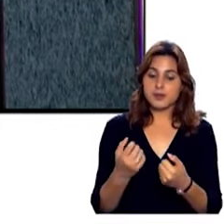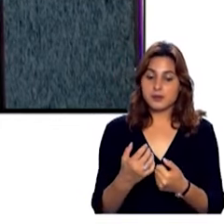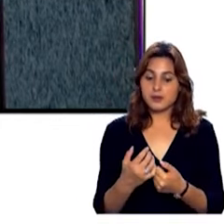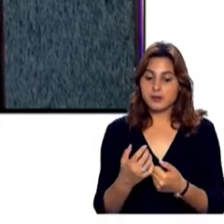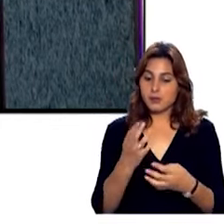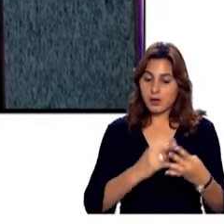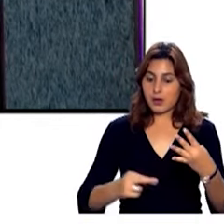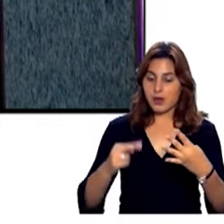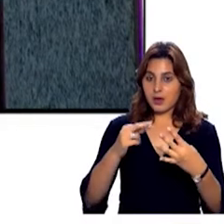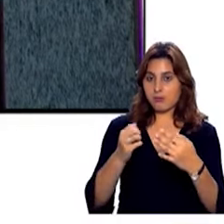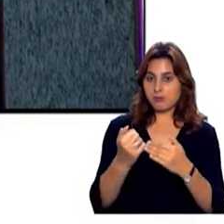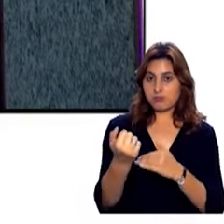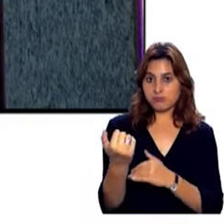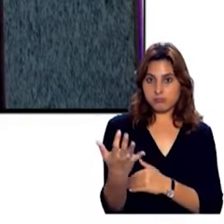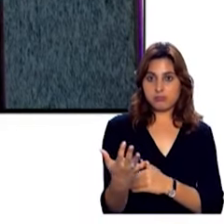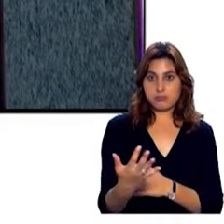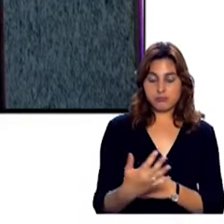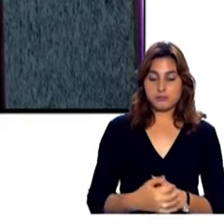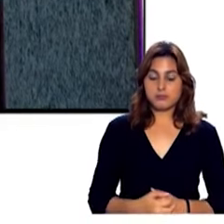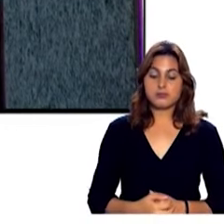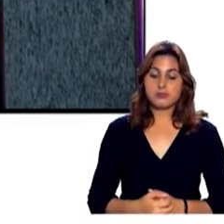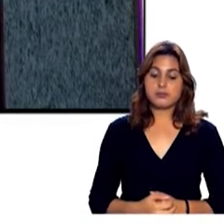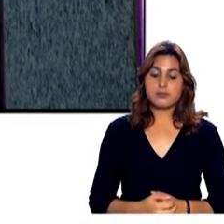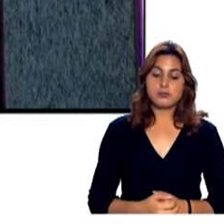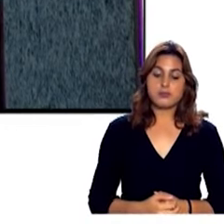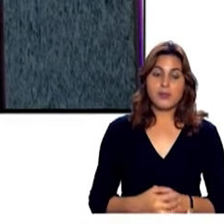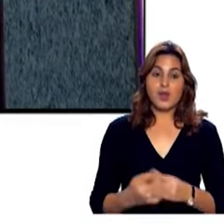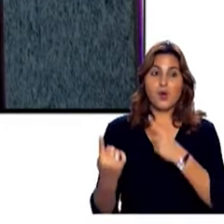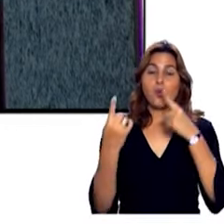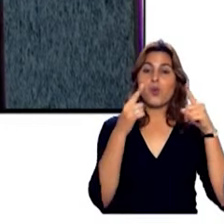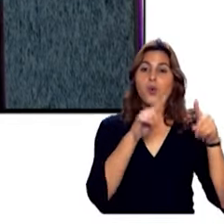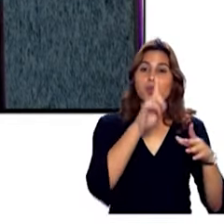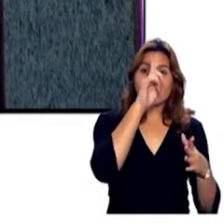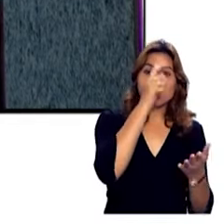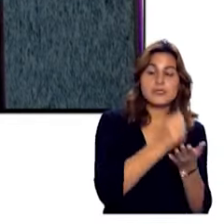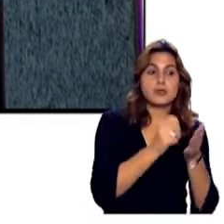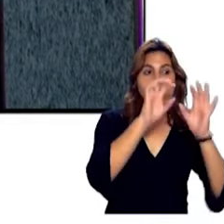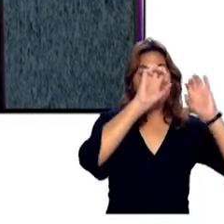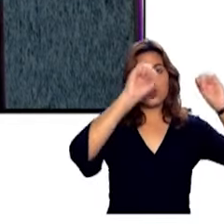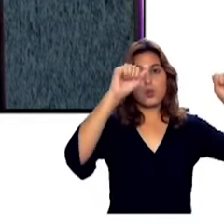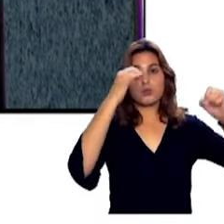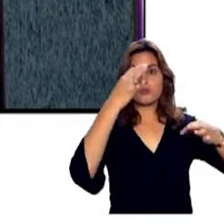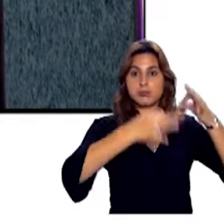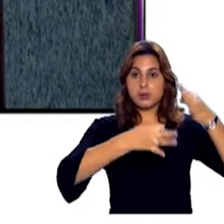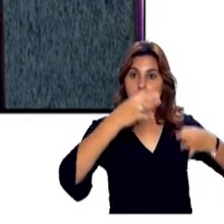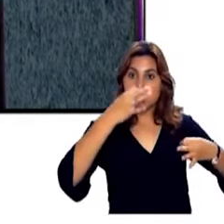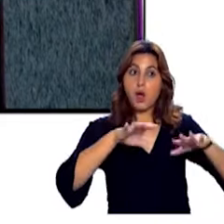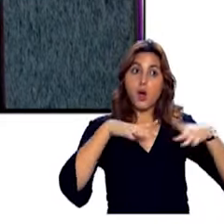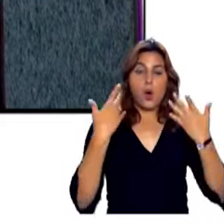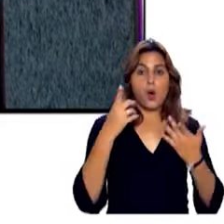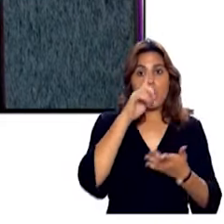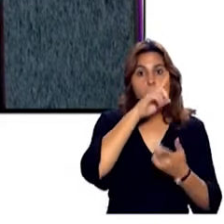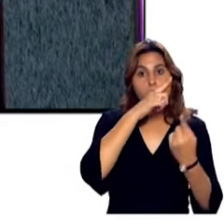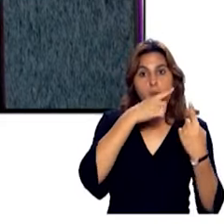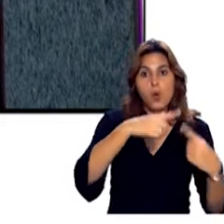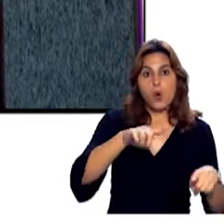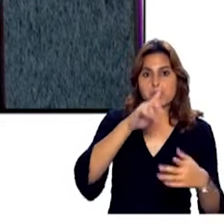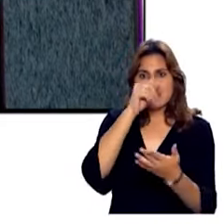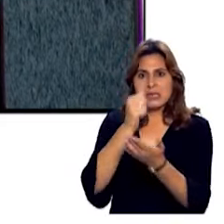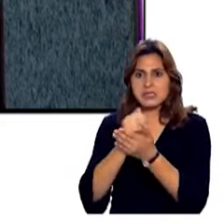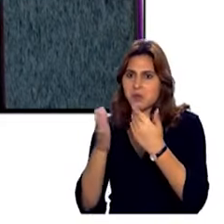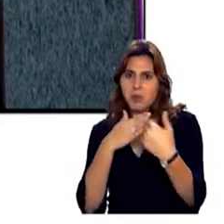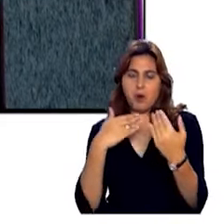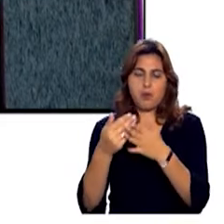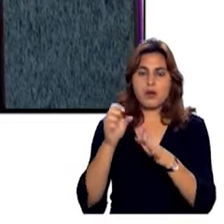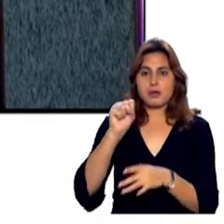recurso extraordinário contra a decisão de tribunal ou contra qualquer decisão do Superior